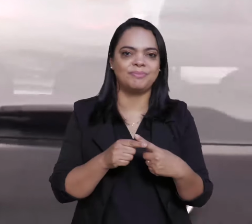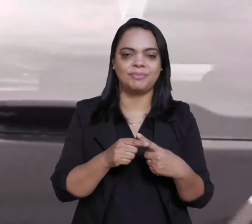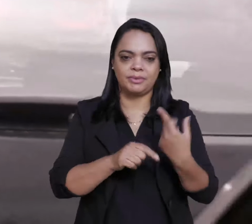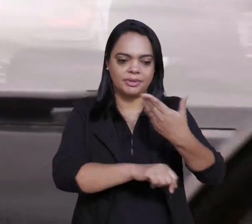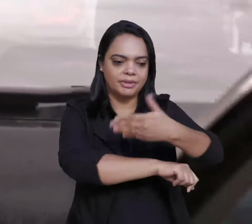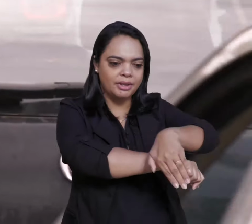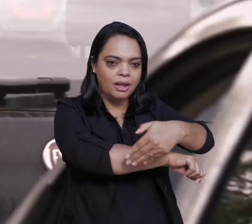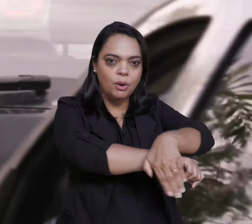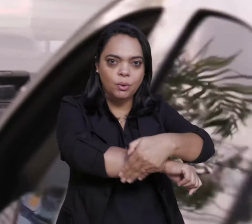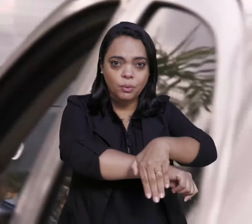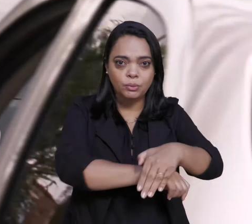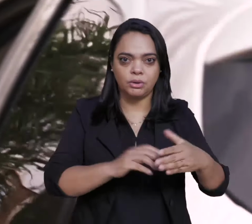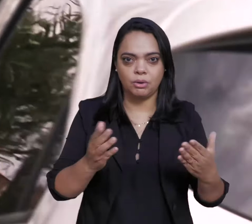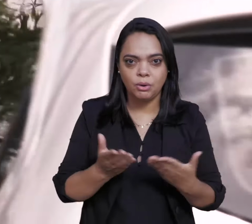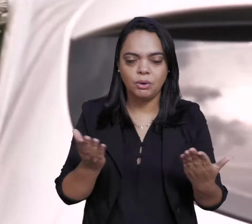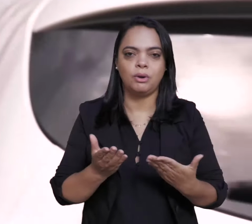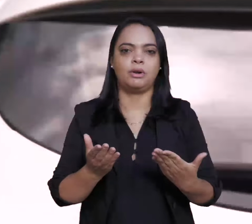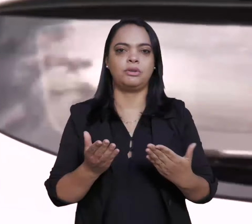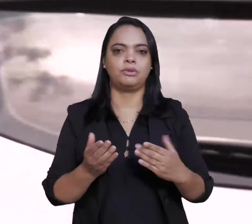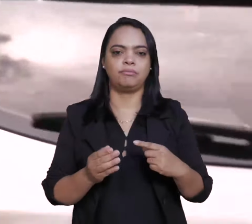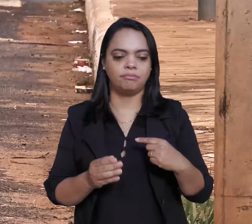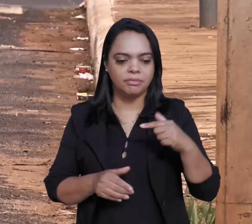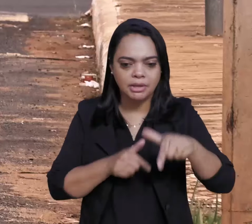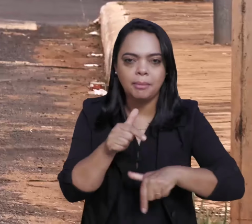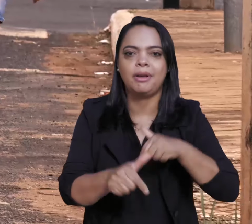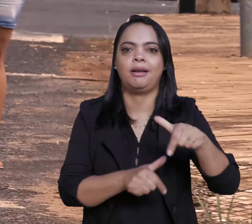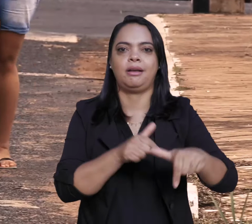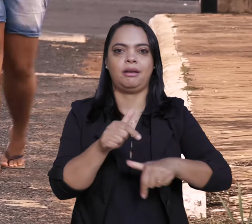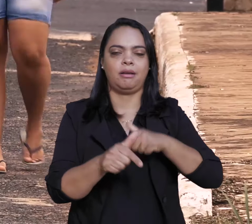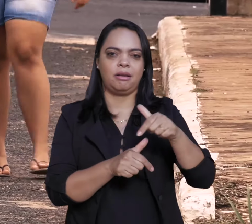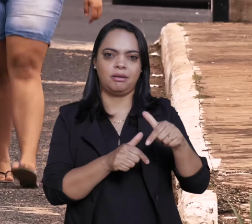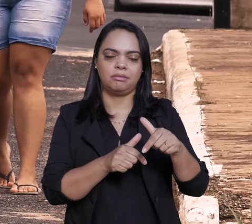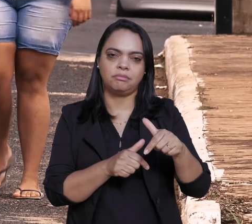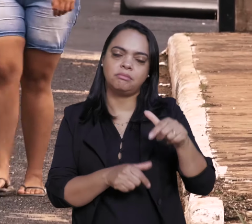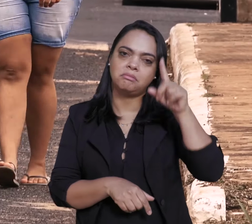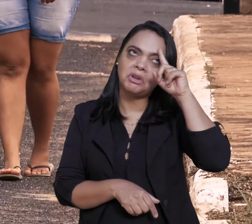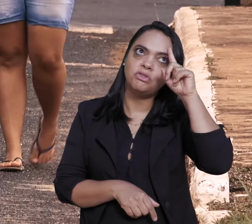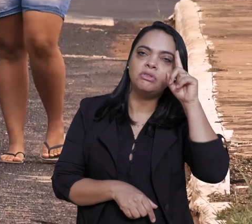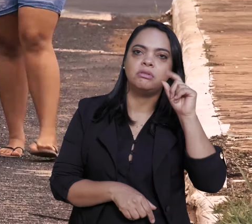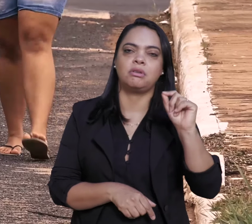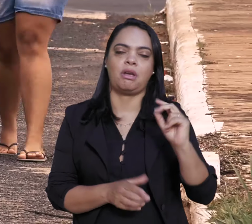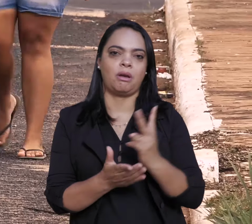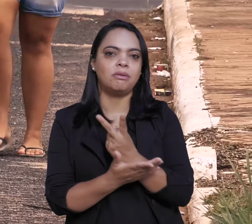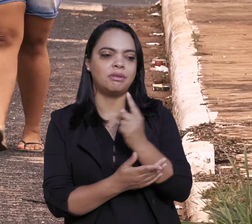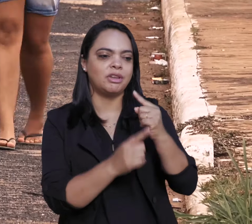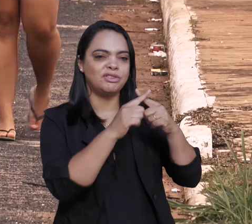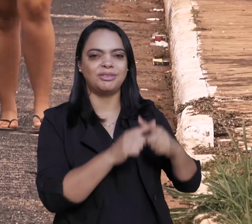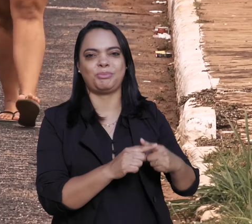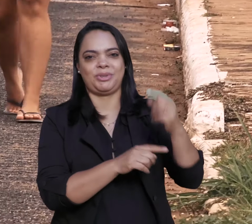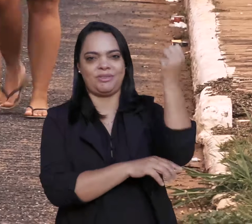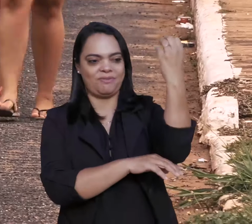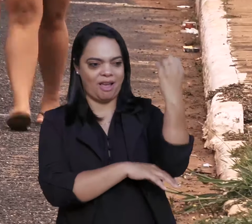Porque é na rua hoje onde a gente trabalha. Tem dia que acontecem, querendo ou não, disputa por